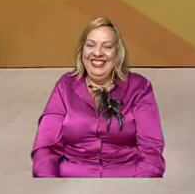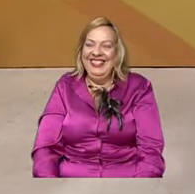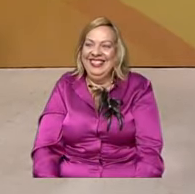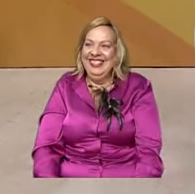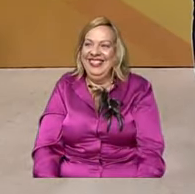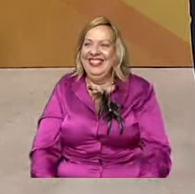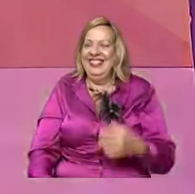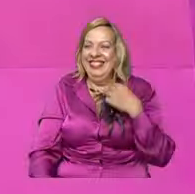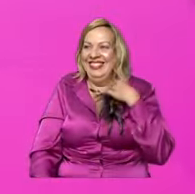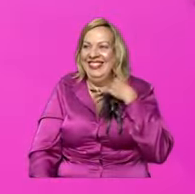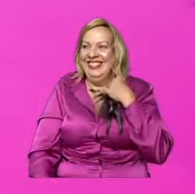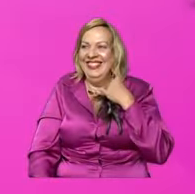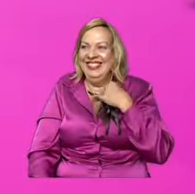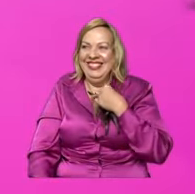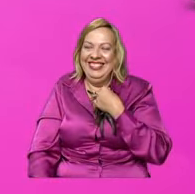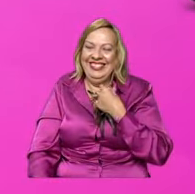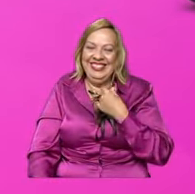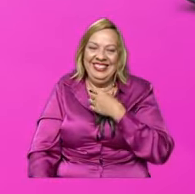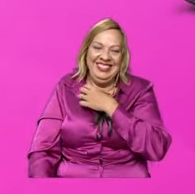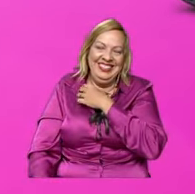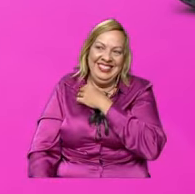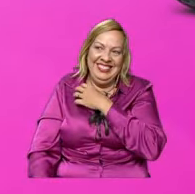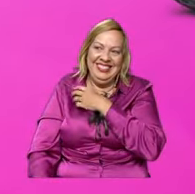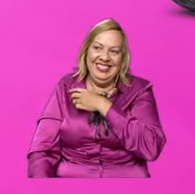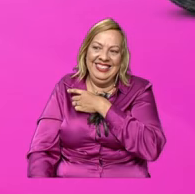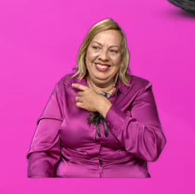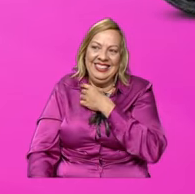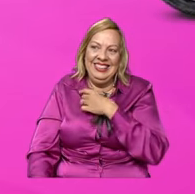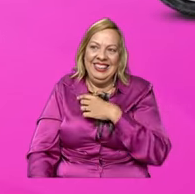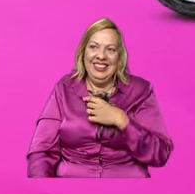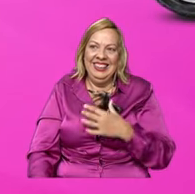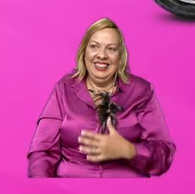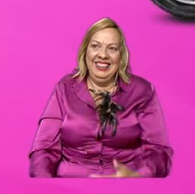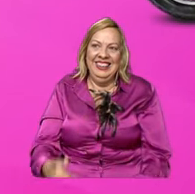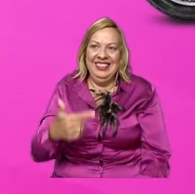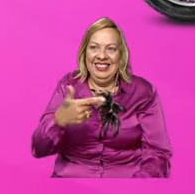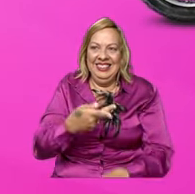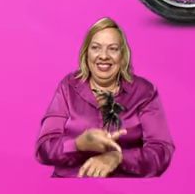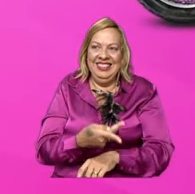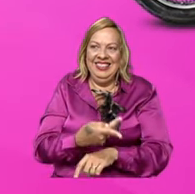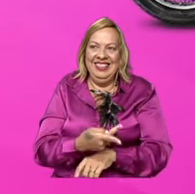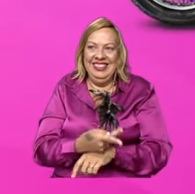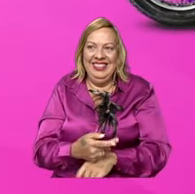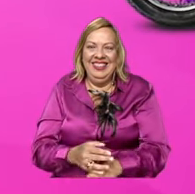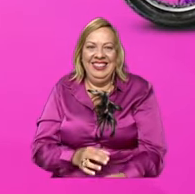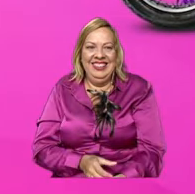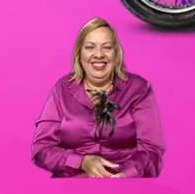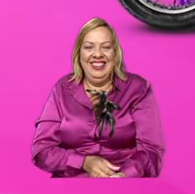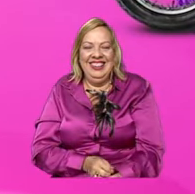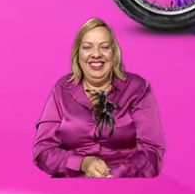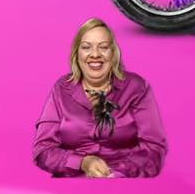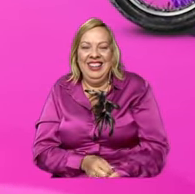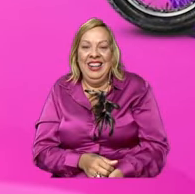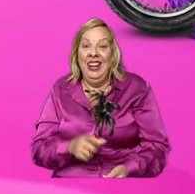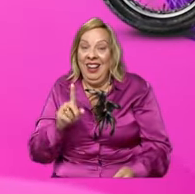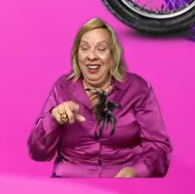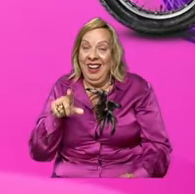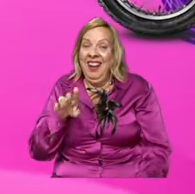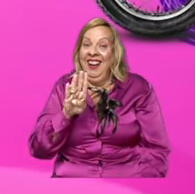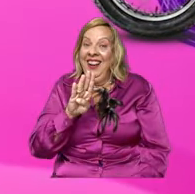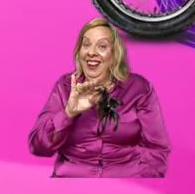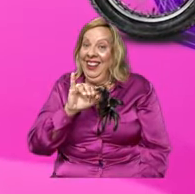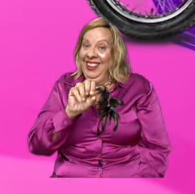prêmio especial. Bora! No segundo prêmio especial tem uma Honda Biz.